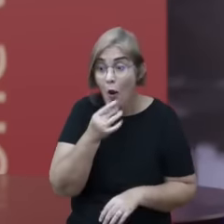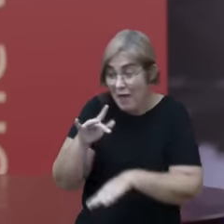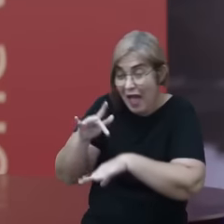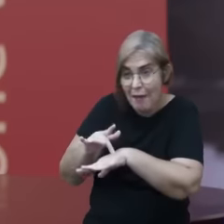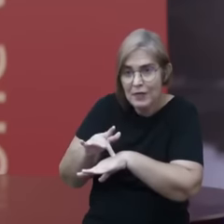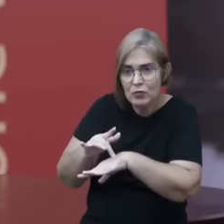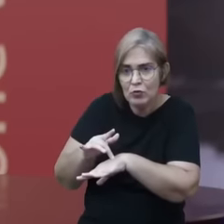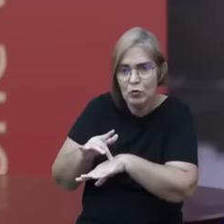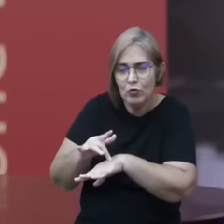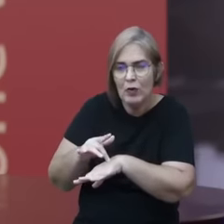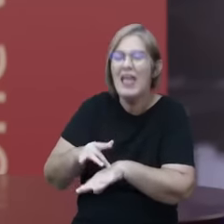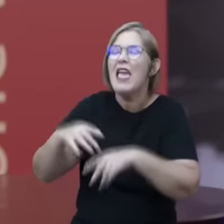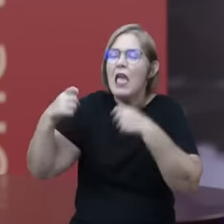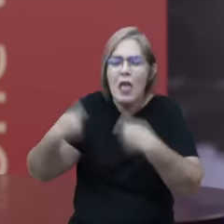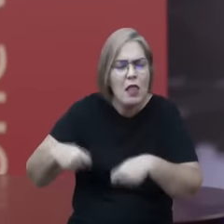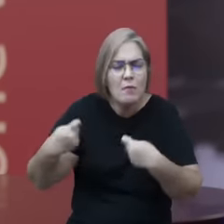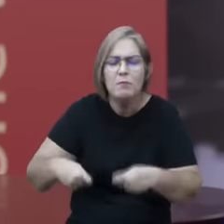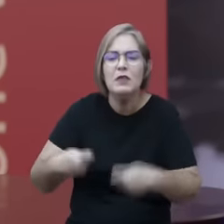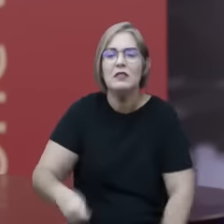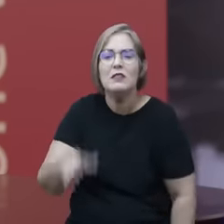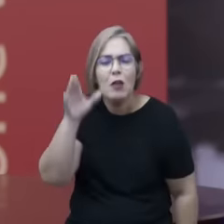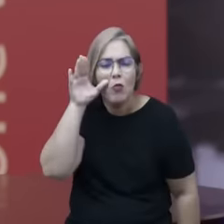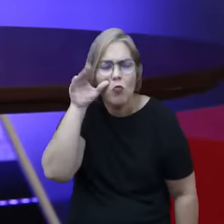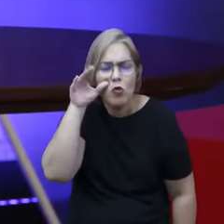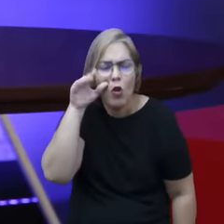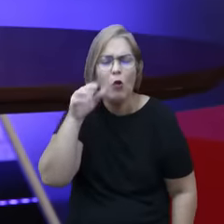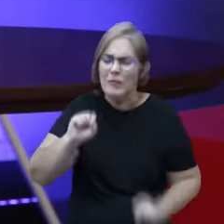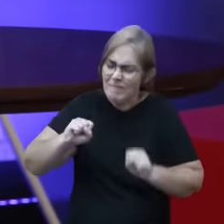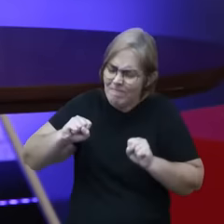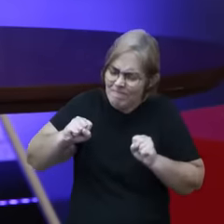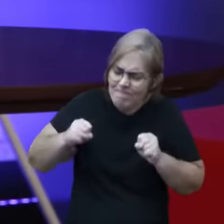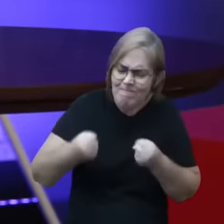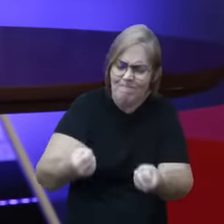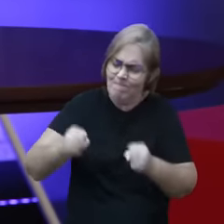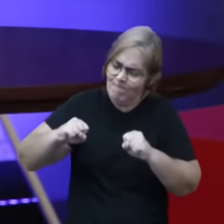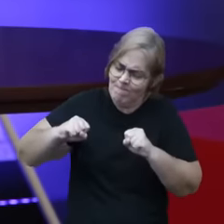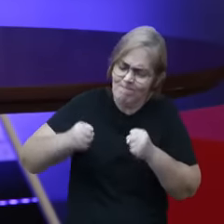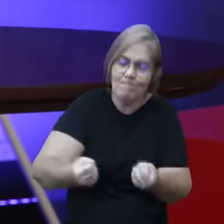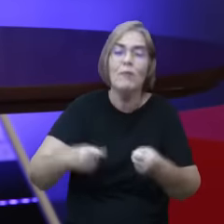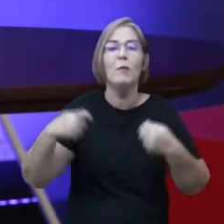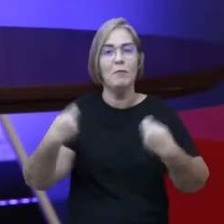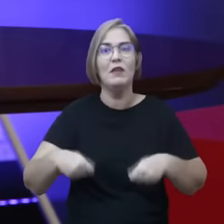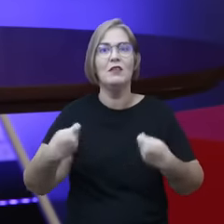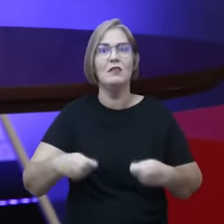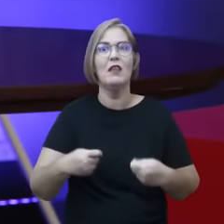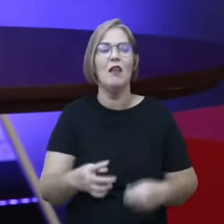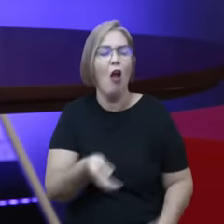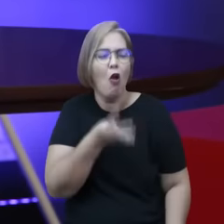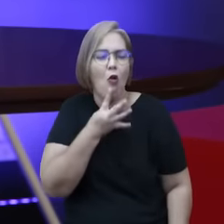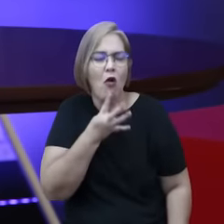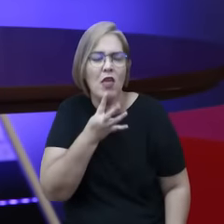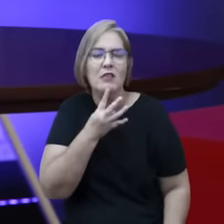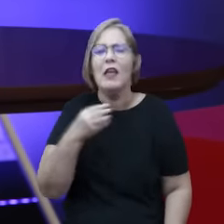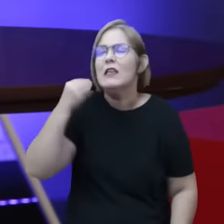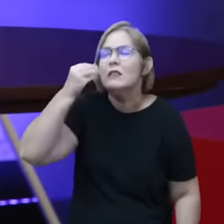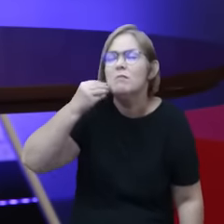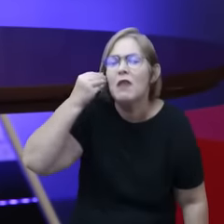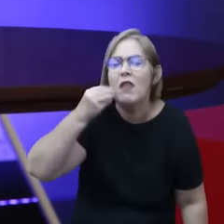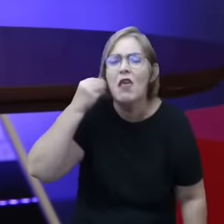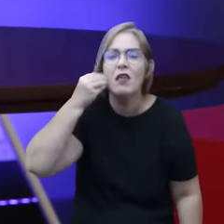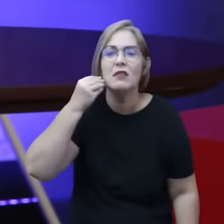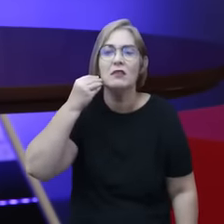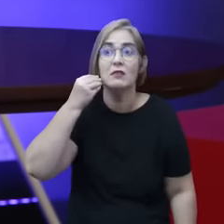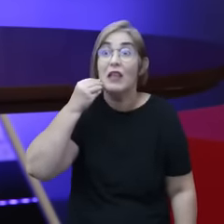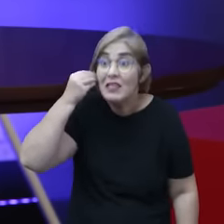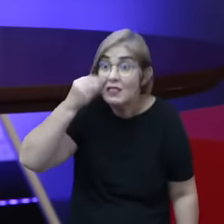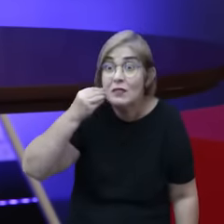senão esgotar tudo e se esgotar nesse esgotamento. Quer dizer, é mergulhar na existência. Mas esse mergulhar na existência